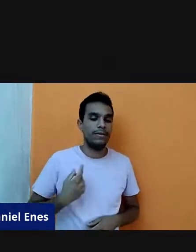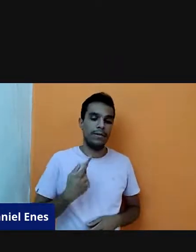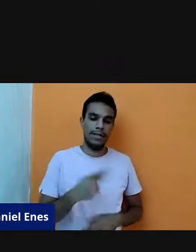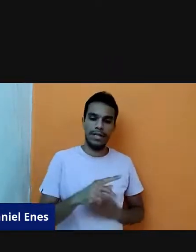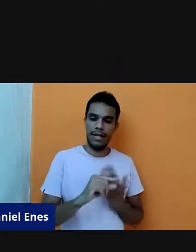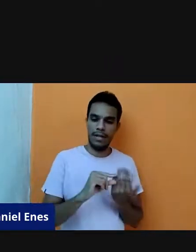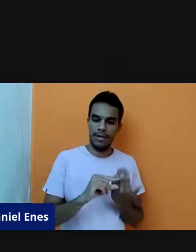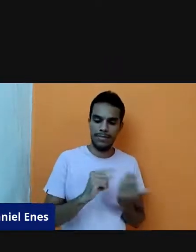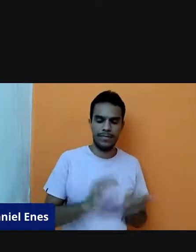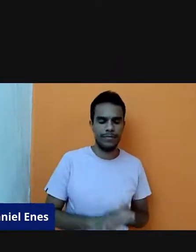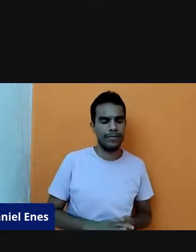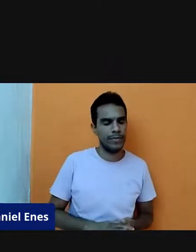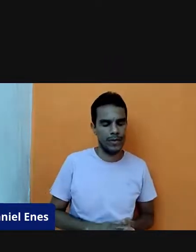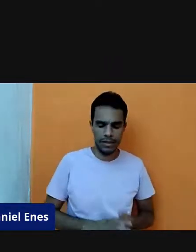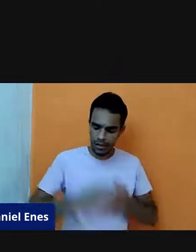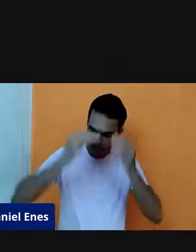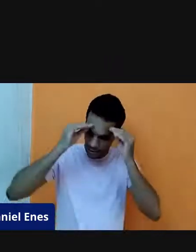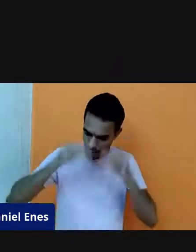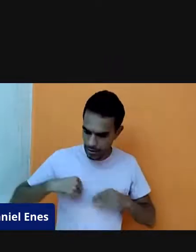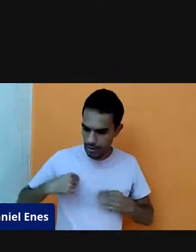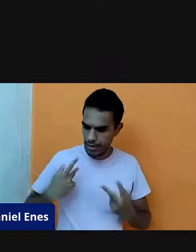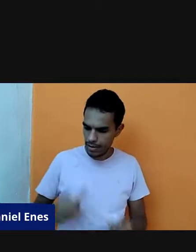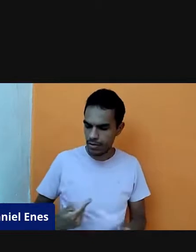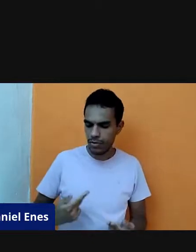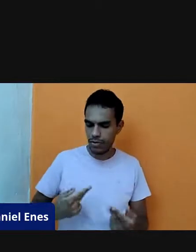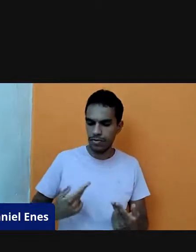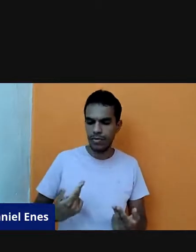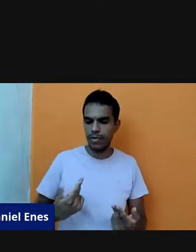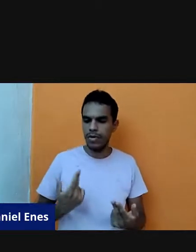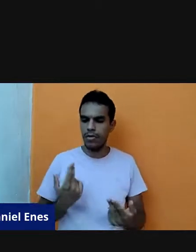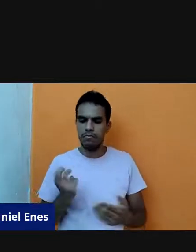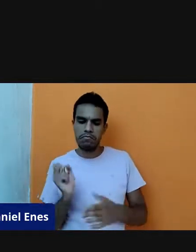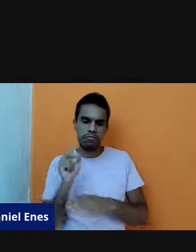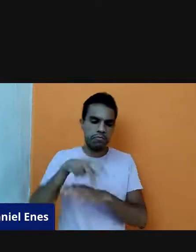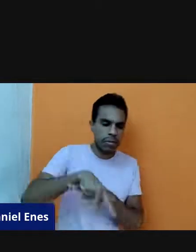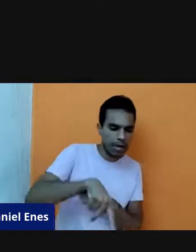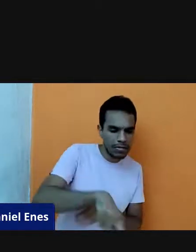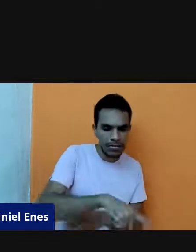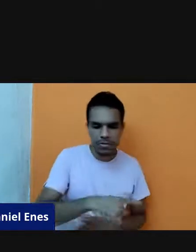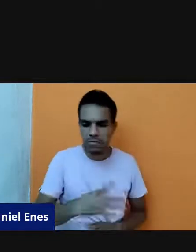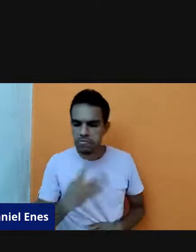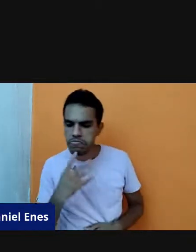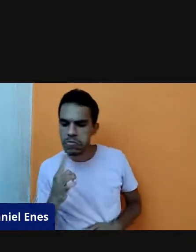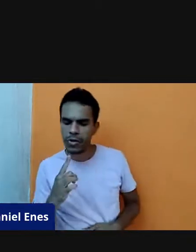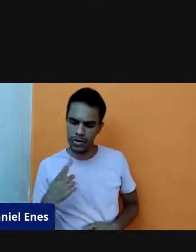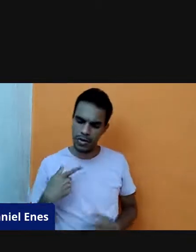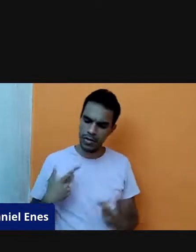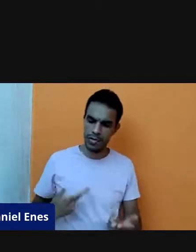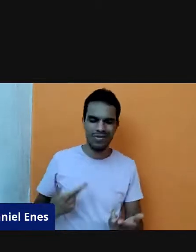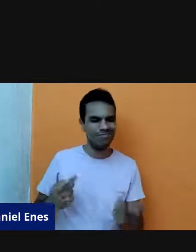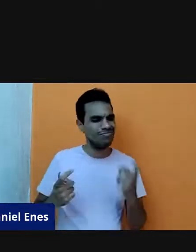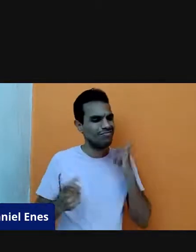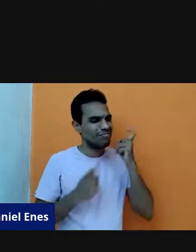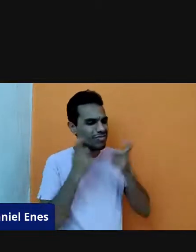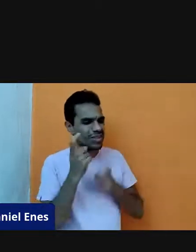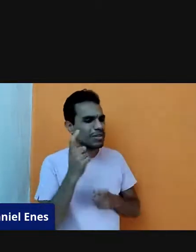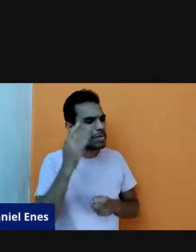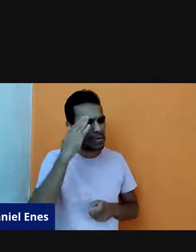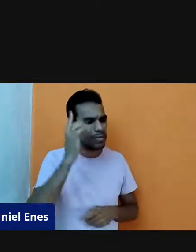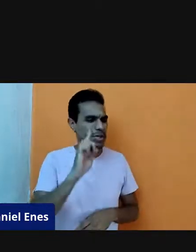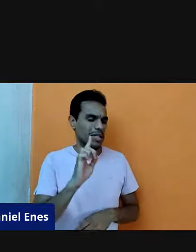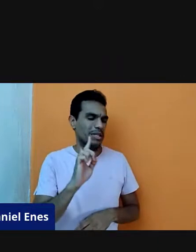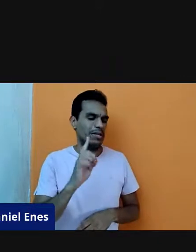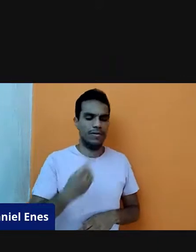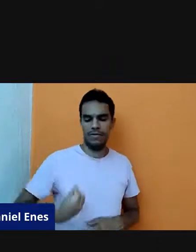Renda-se como eu me rendi. Mergulhe no que você não conhece como eu mergulhei. Não se preocupe em entender.